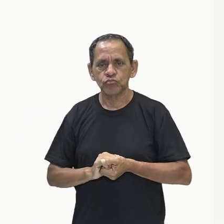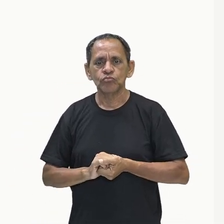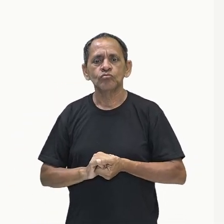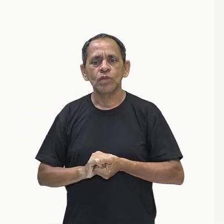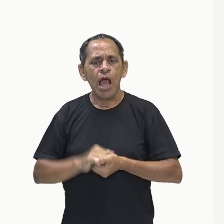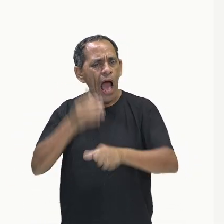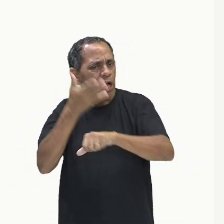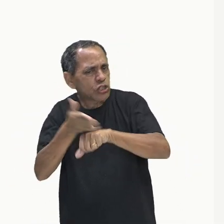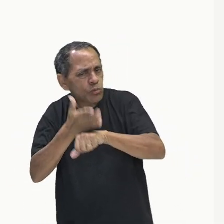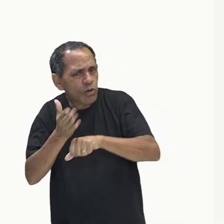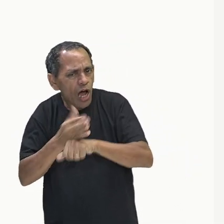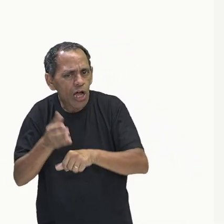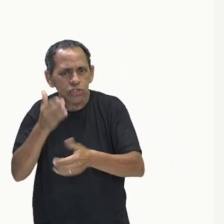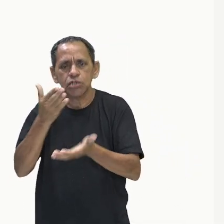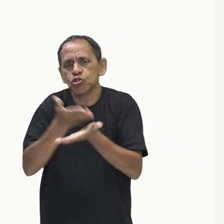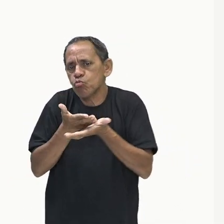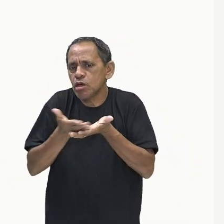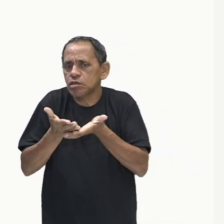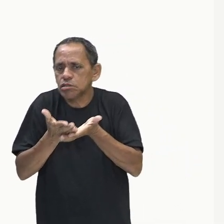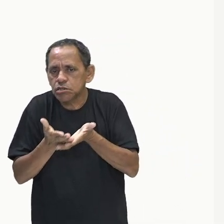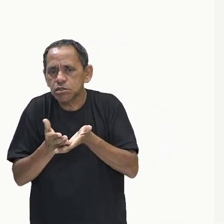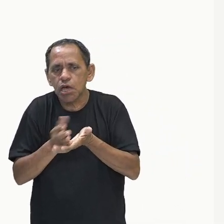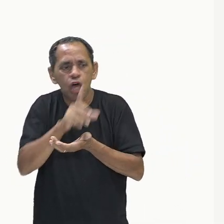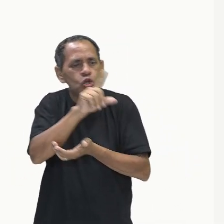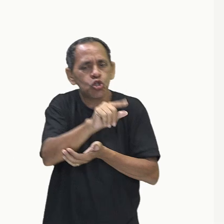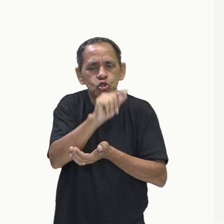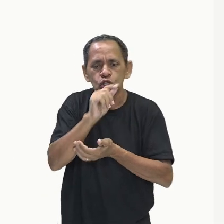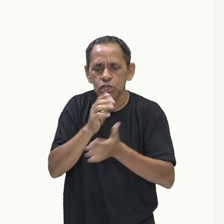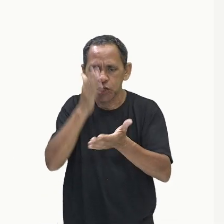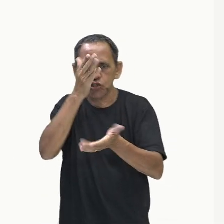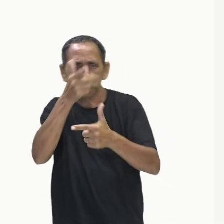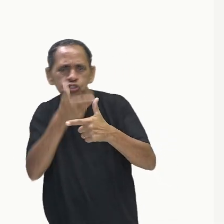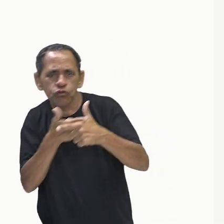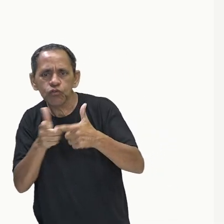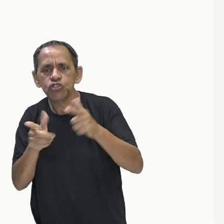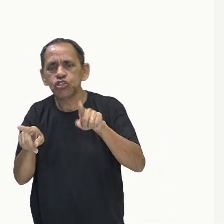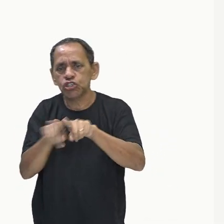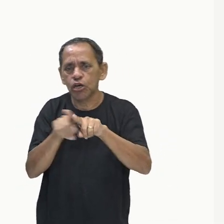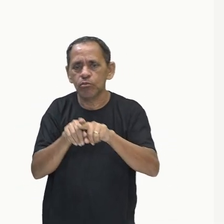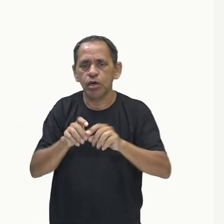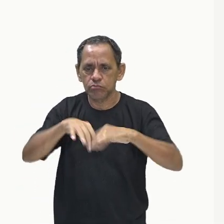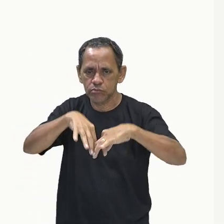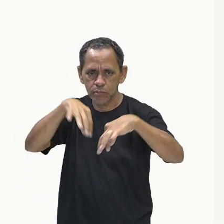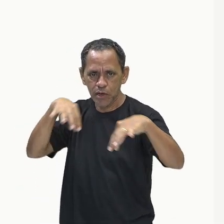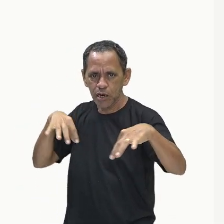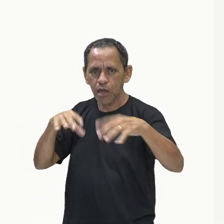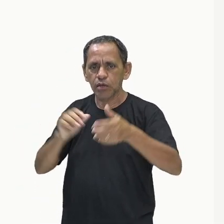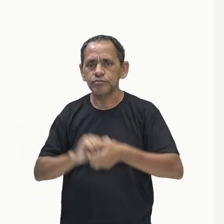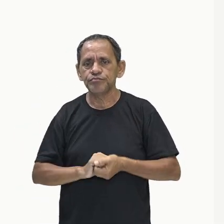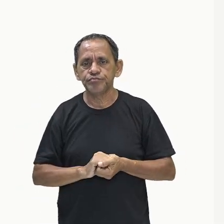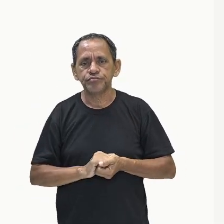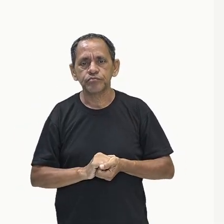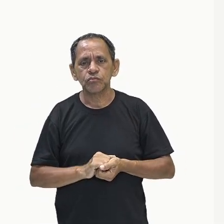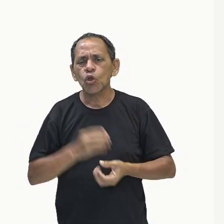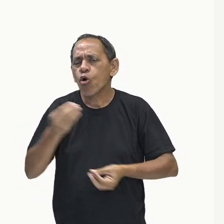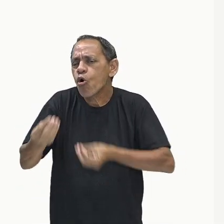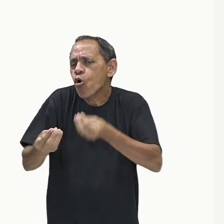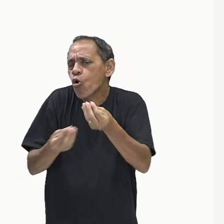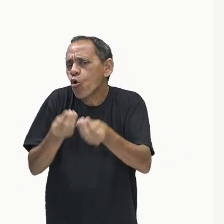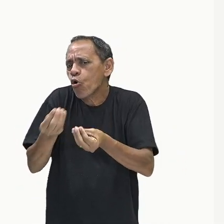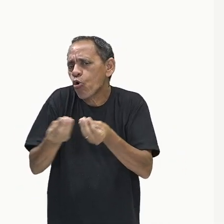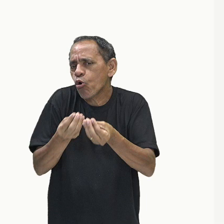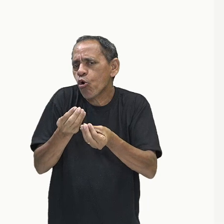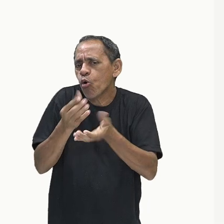o surgimento de diferentes culturas, como eu já falei para vocês. E como era, professor, como que se